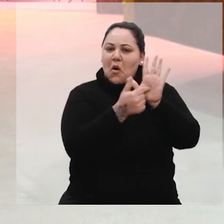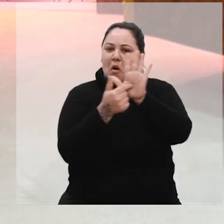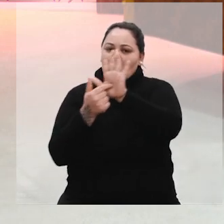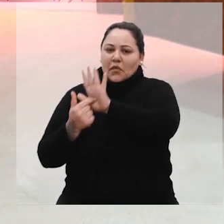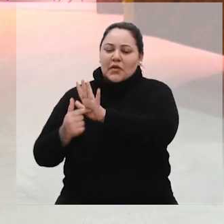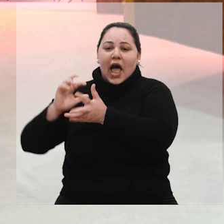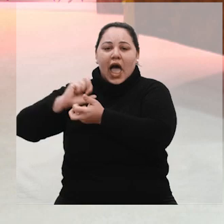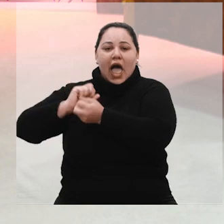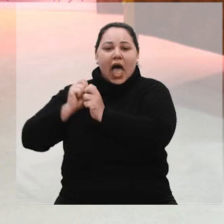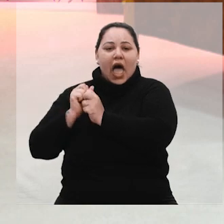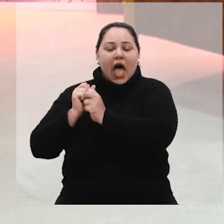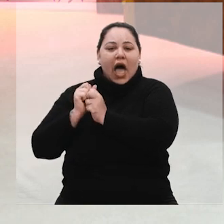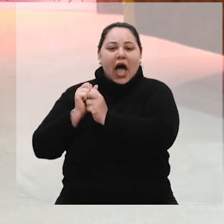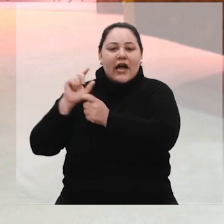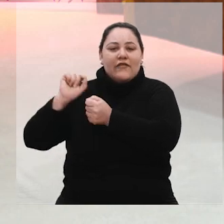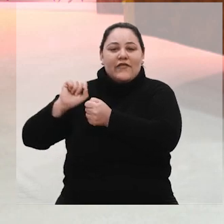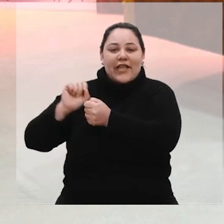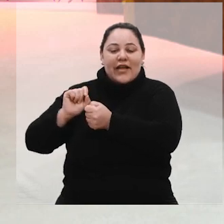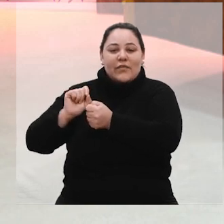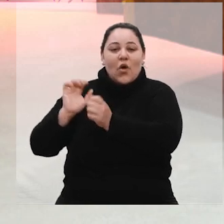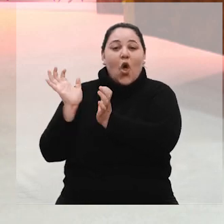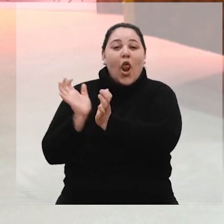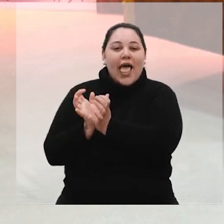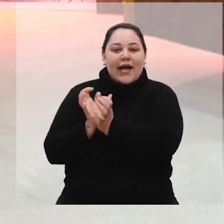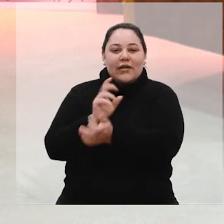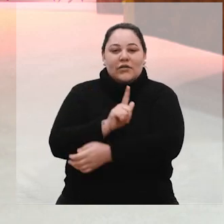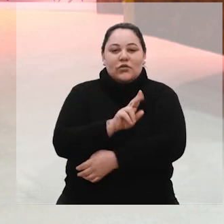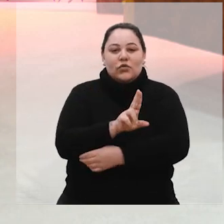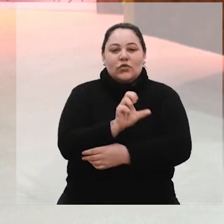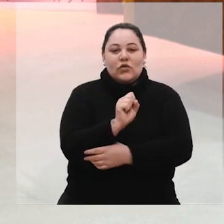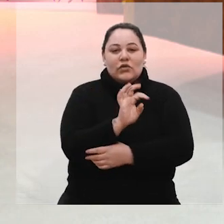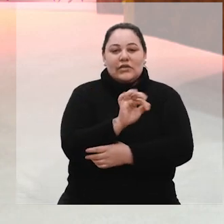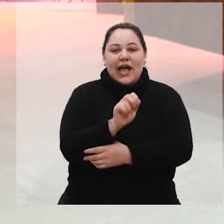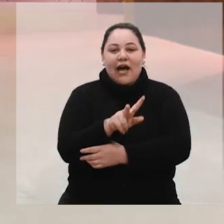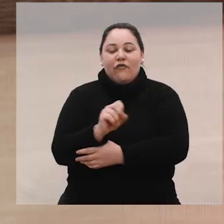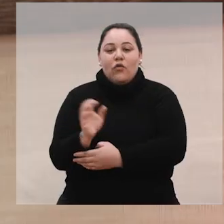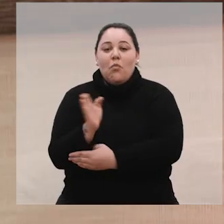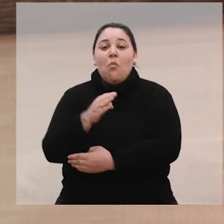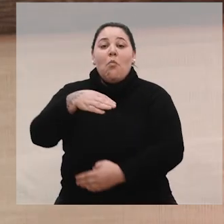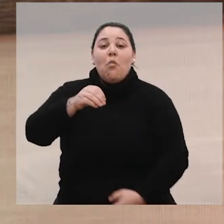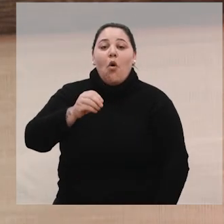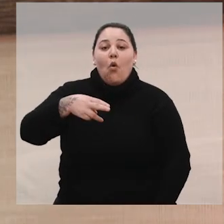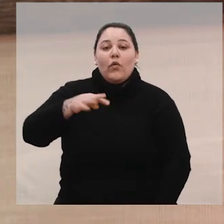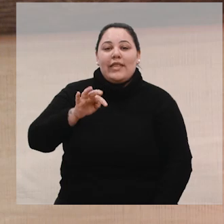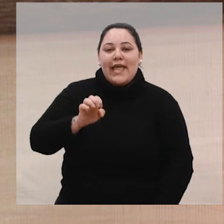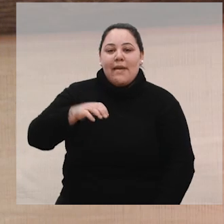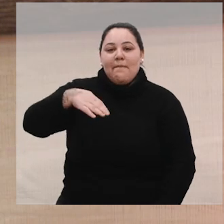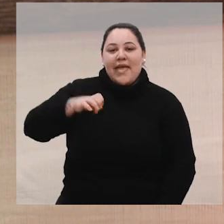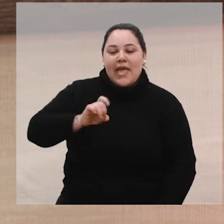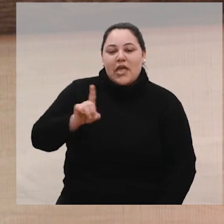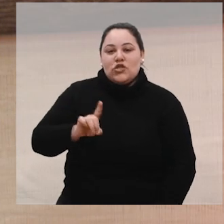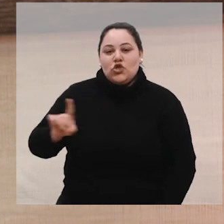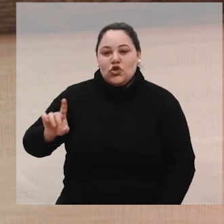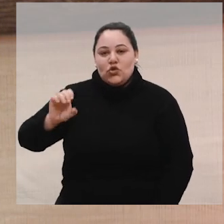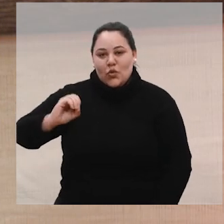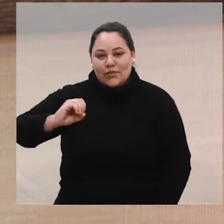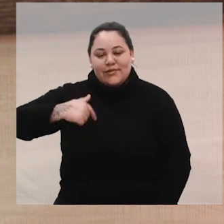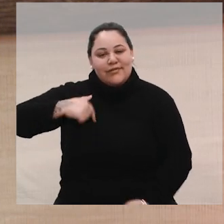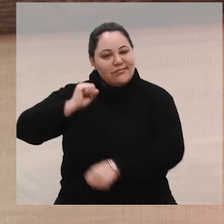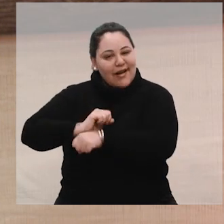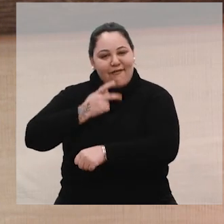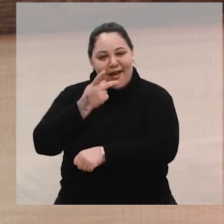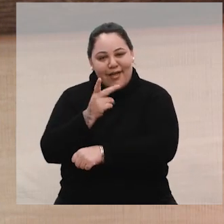Imigrante, e essa arte aqui idealizada pelo nosso colega Gustavo Montemeso, espero ter